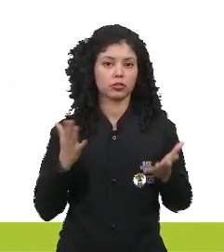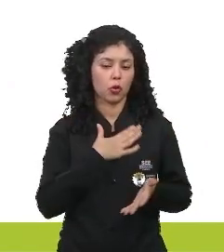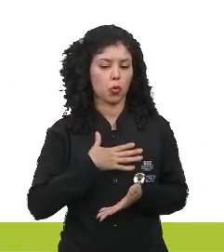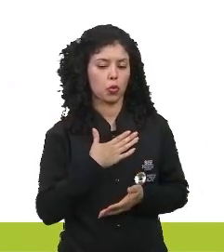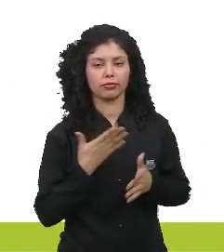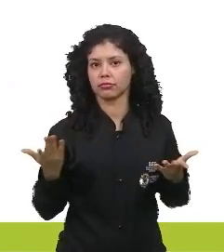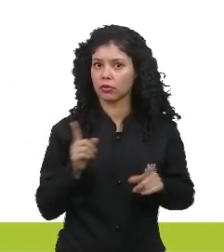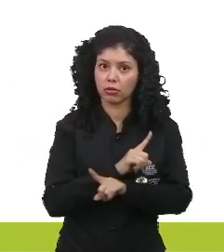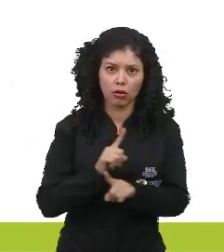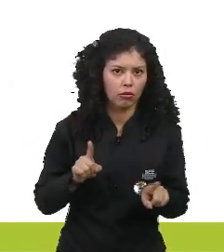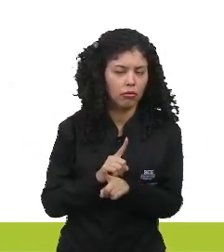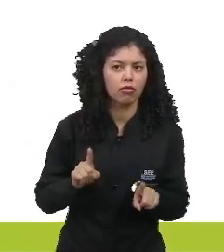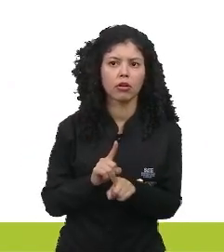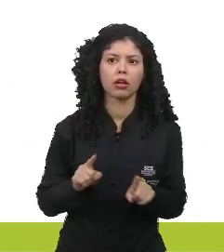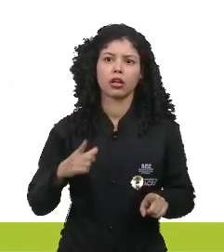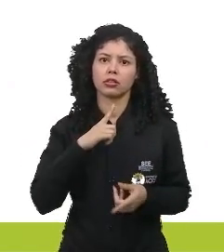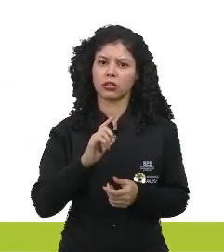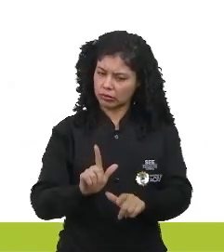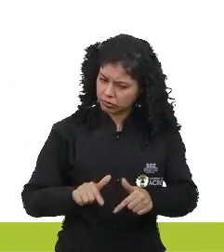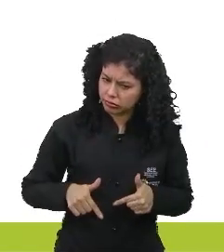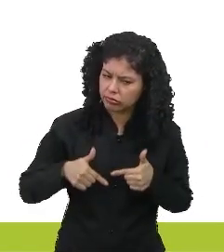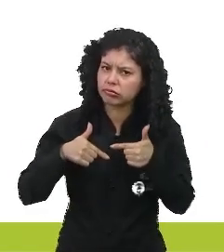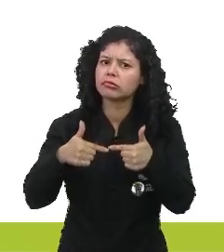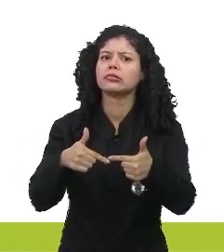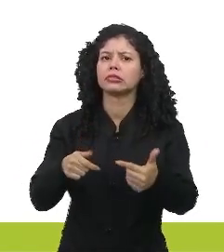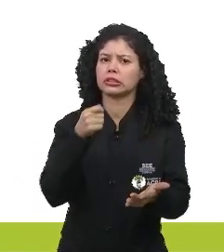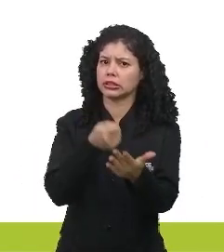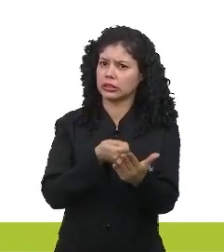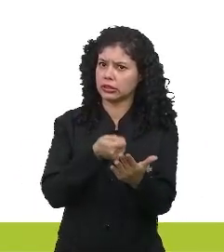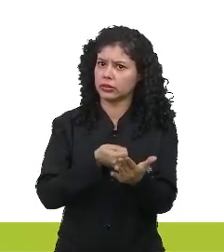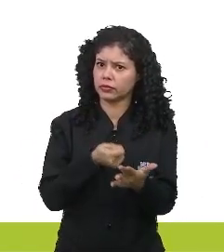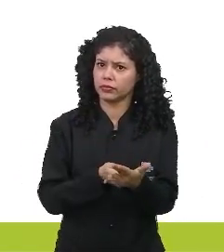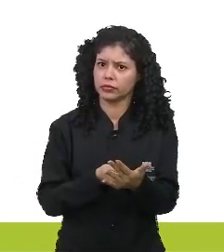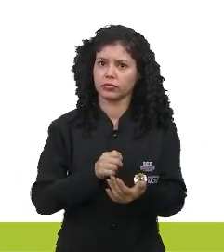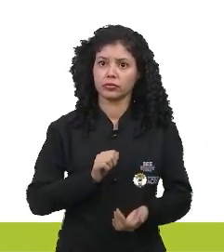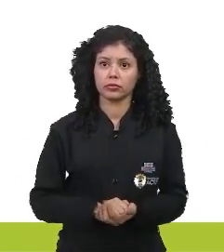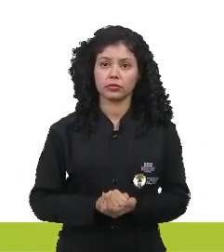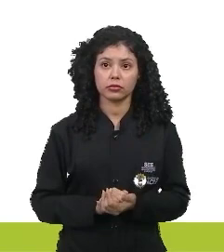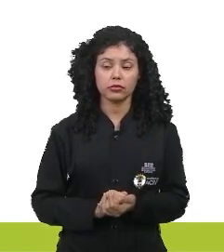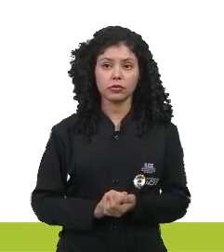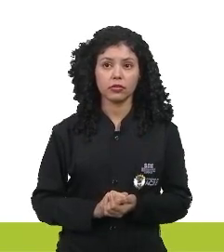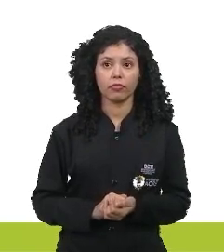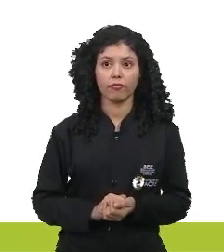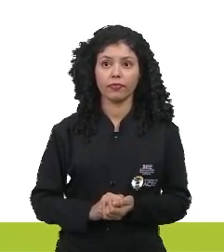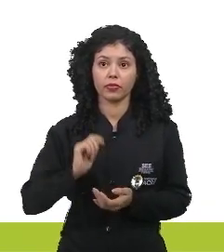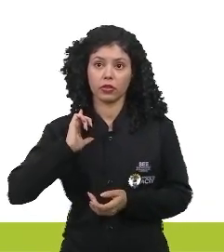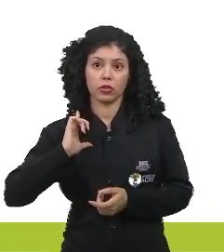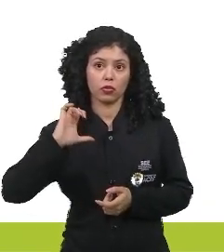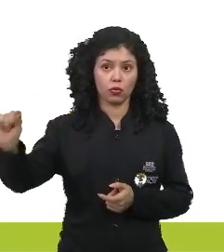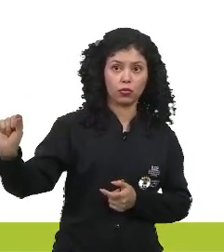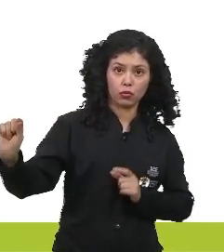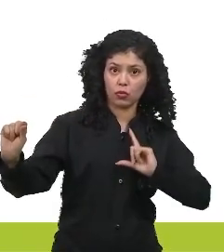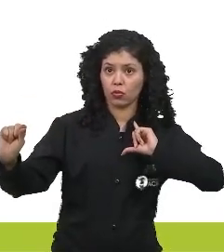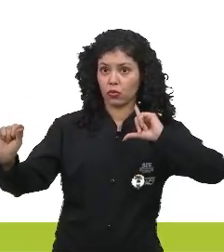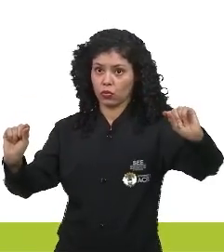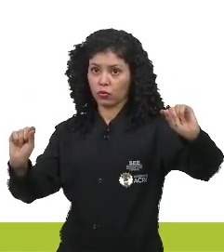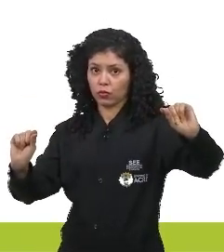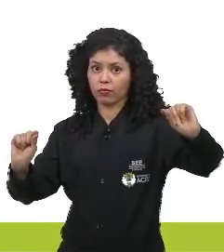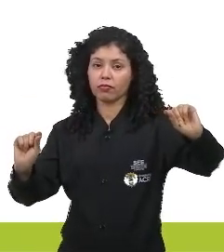situação. Obviamente, haviam formas de resistência ao trabalho escravo. Os indígenas, quando foram escravizados aqui no